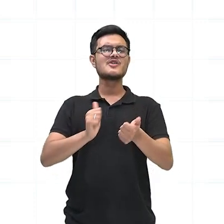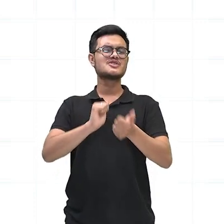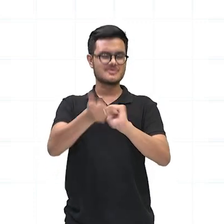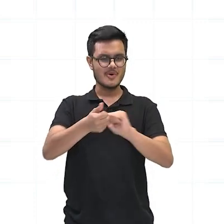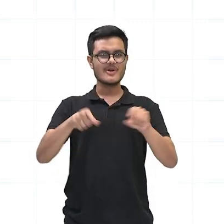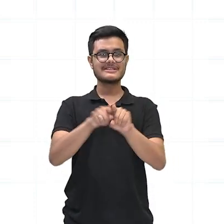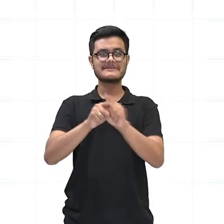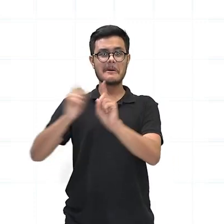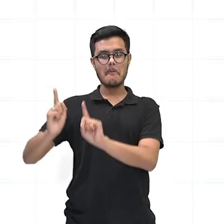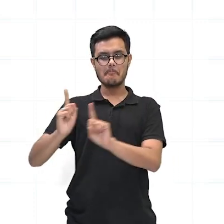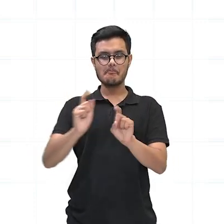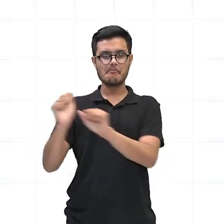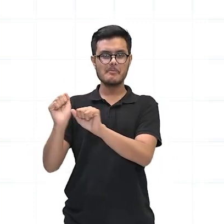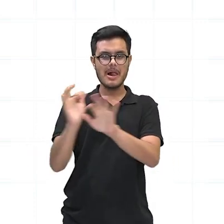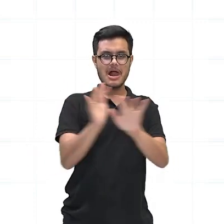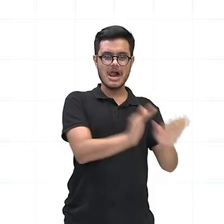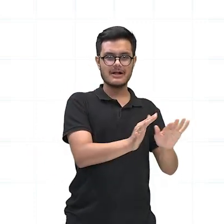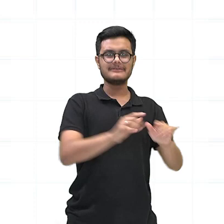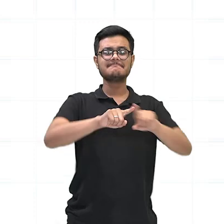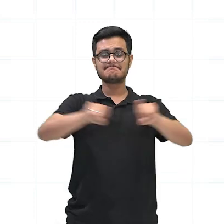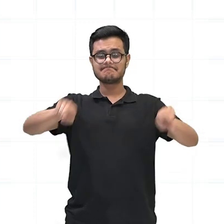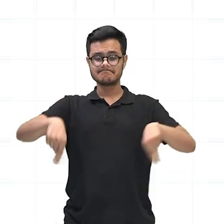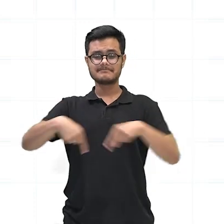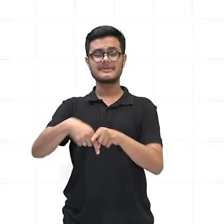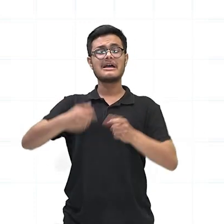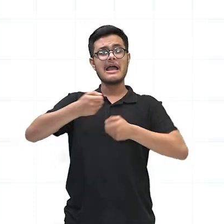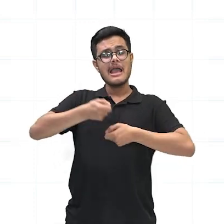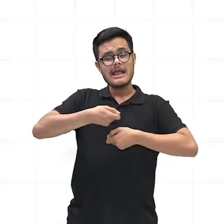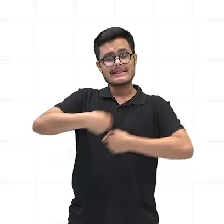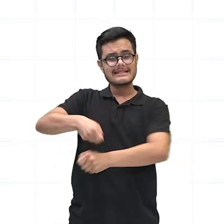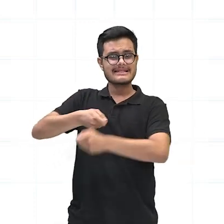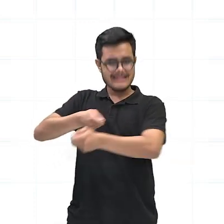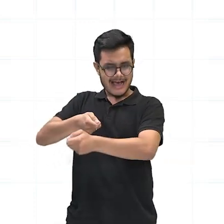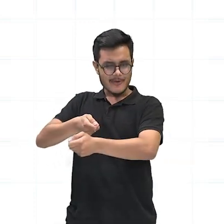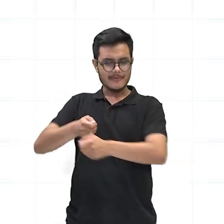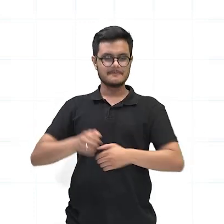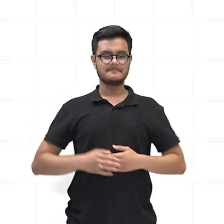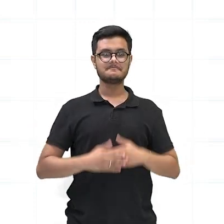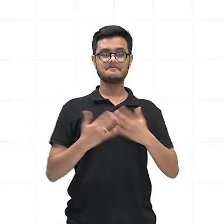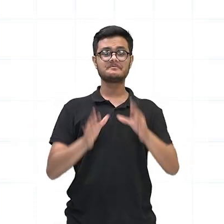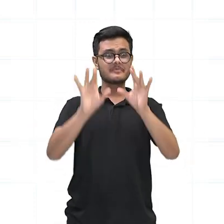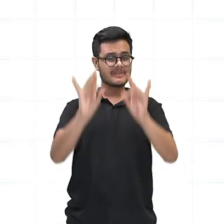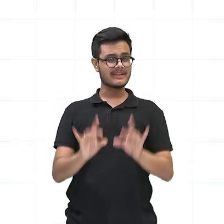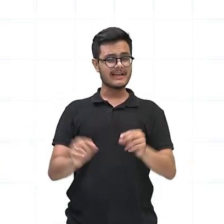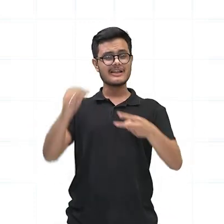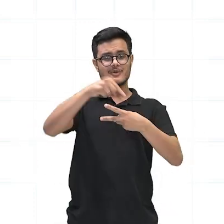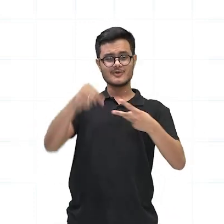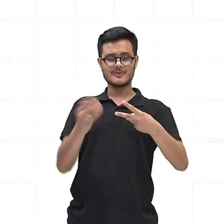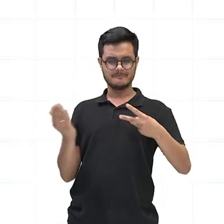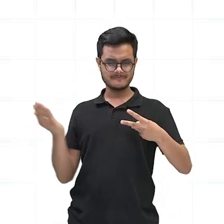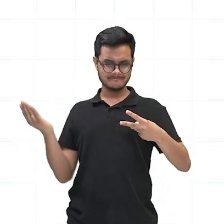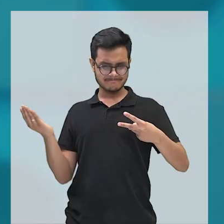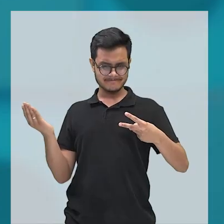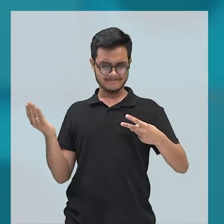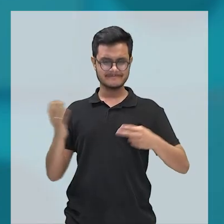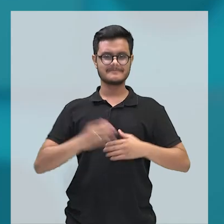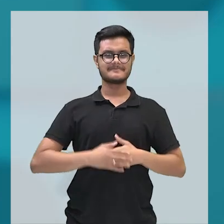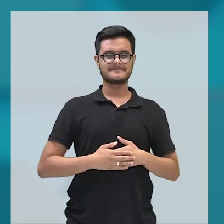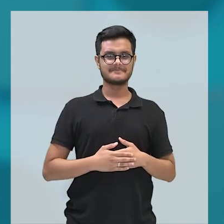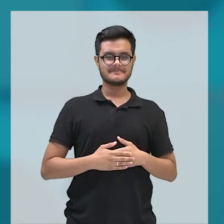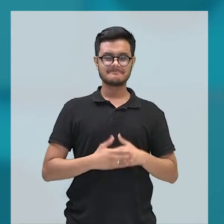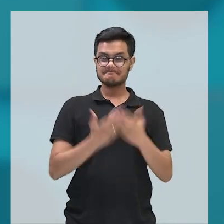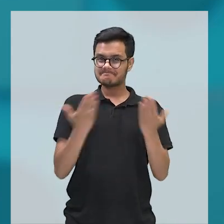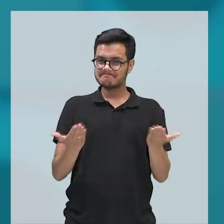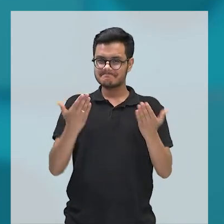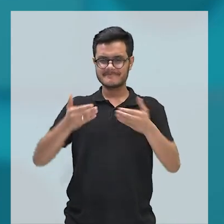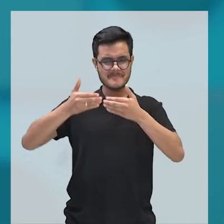invasão, esportes de campo e taco. E o detalhamento, hóquei sobre a grama e cricket.